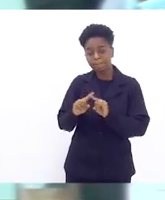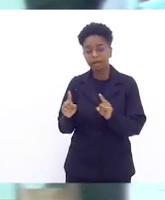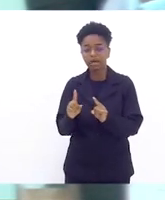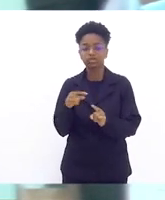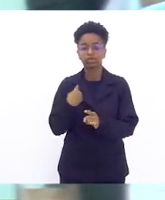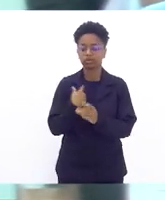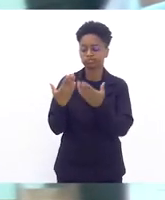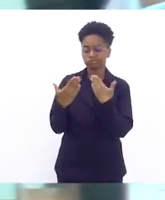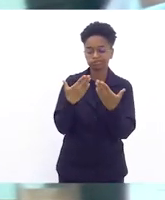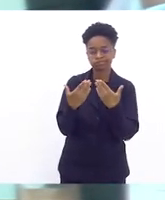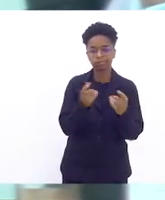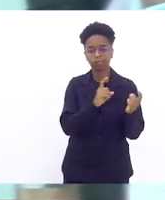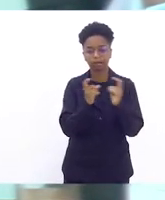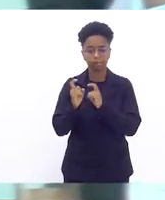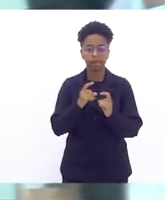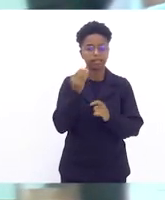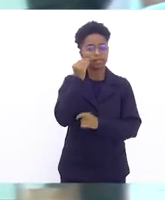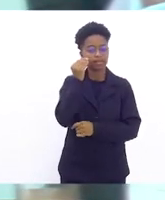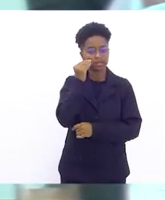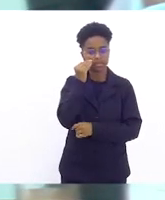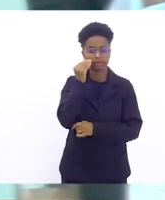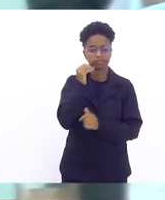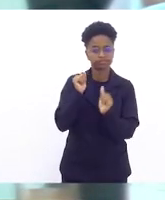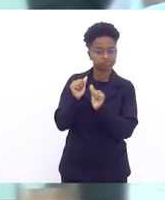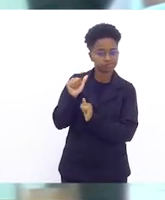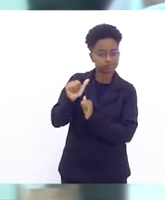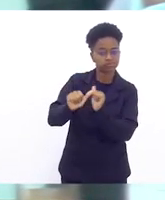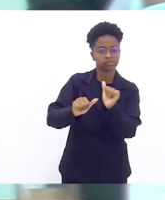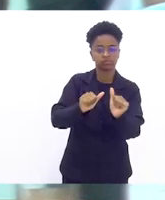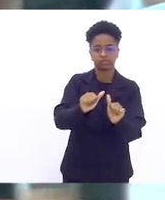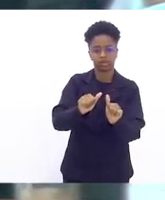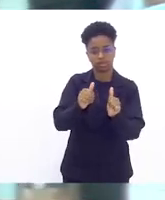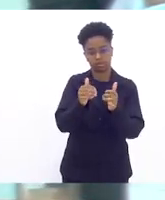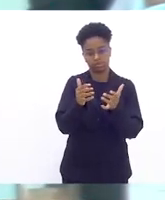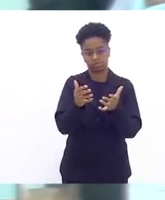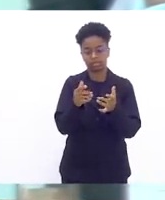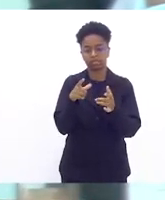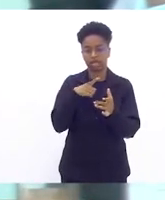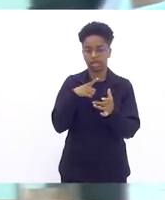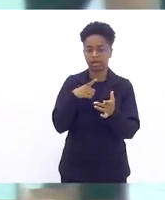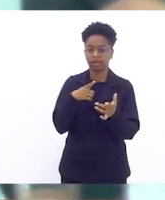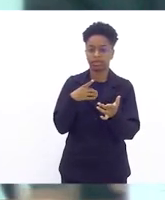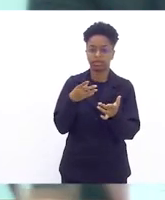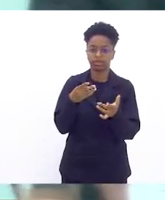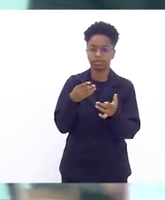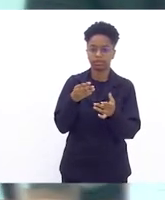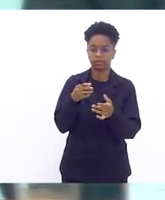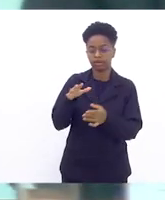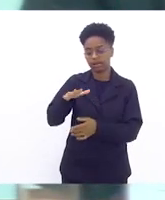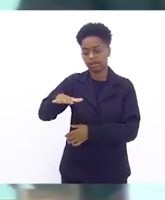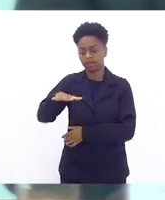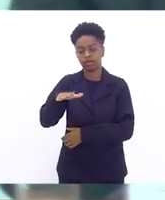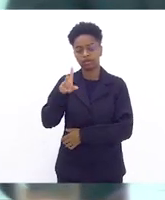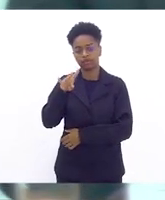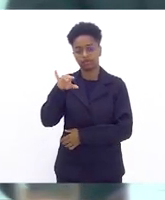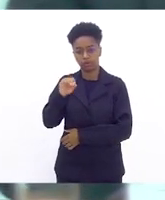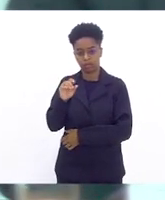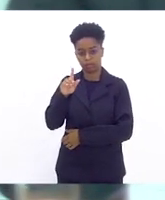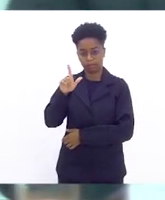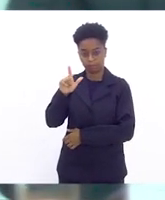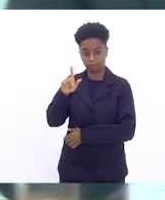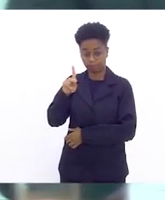conversando de fazer essa requalificação envolvendo a canal da veplan e